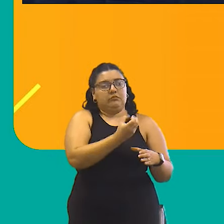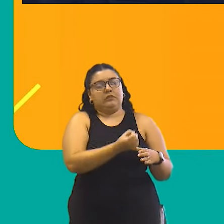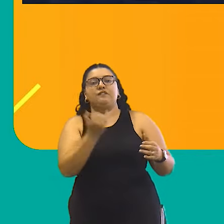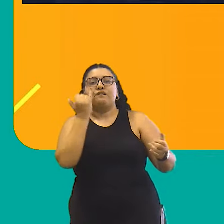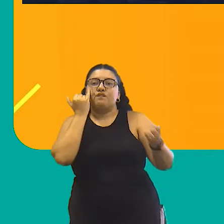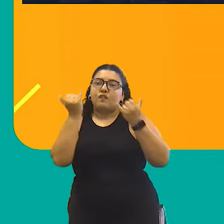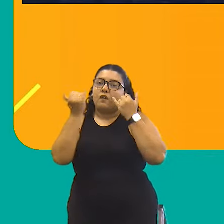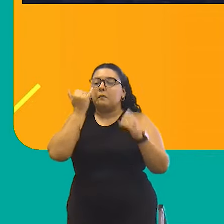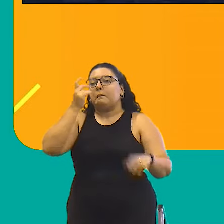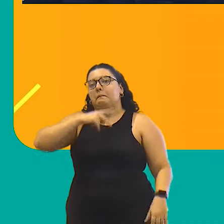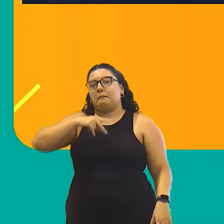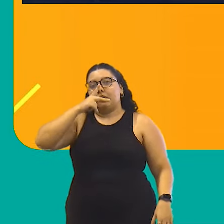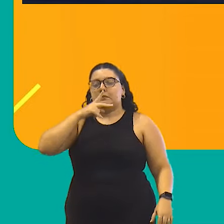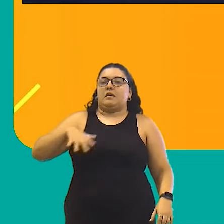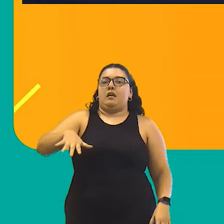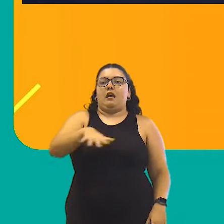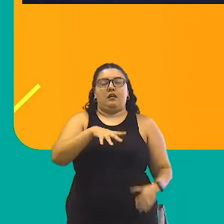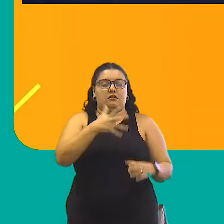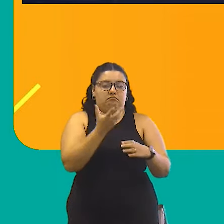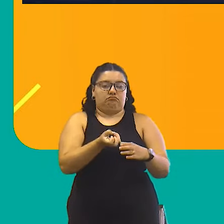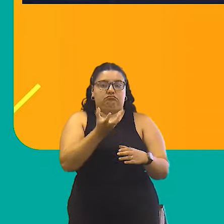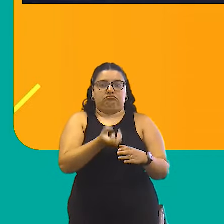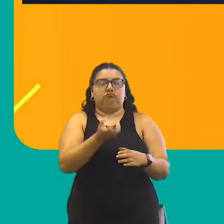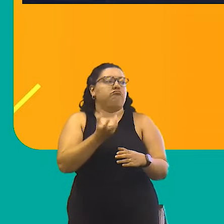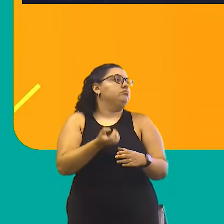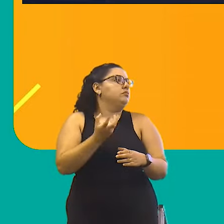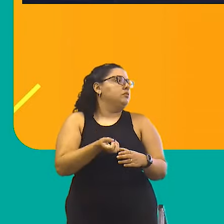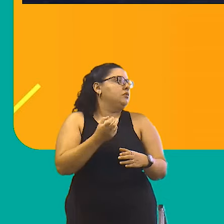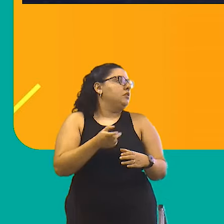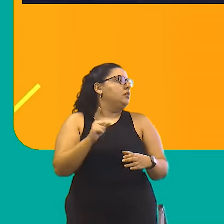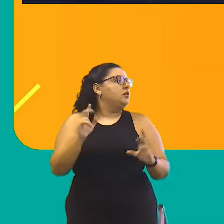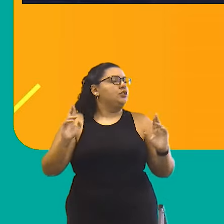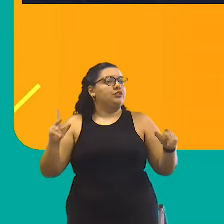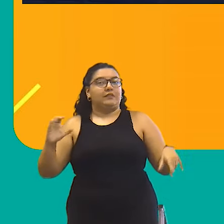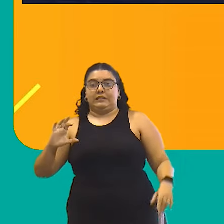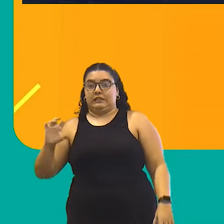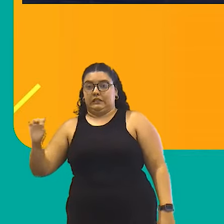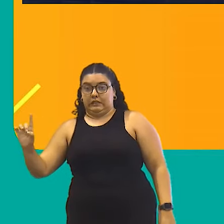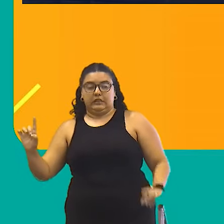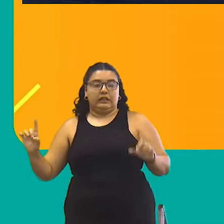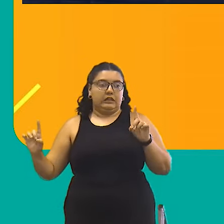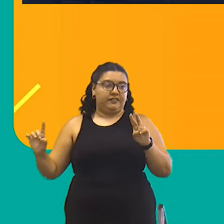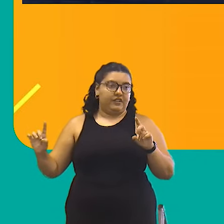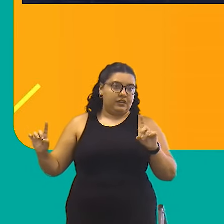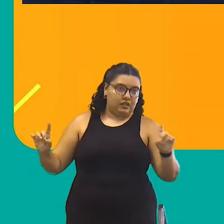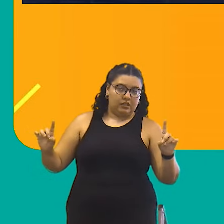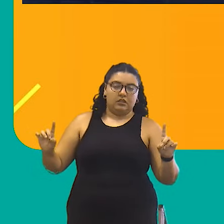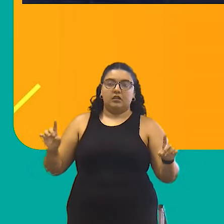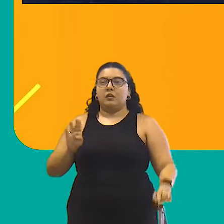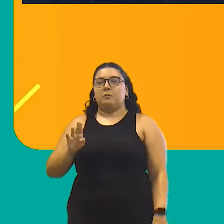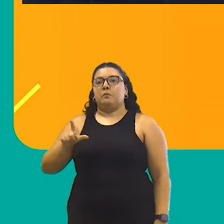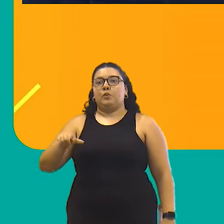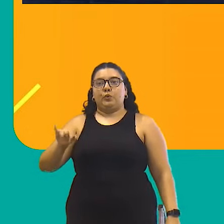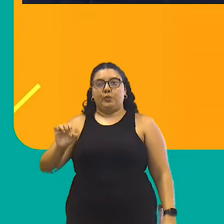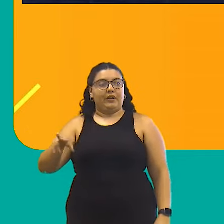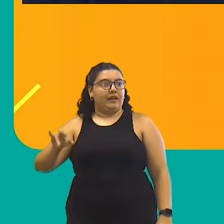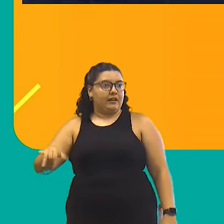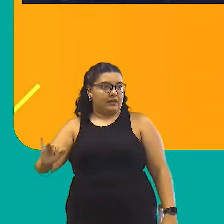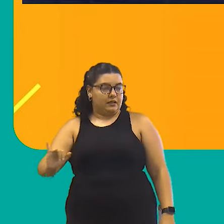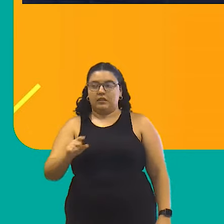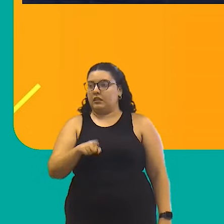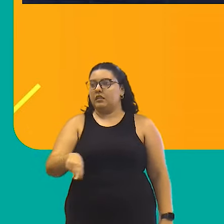na mesma área do disco. Então a diferença entre o CD, o DVD e o Blu-ray, você